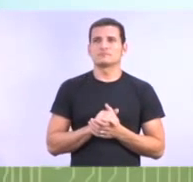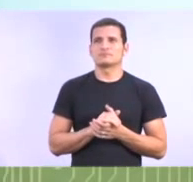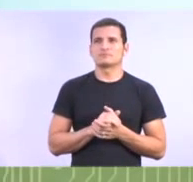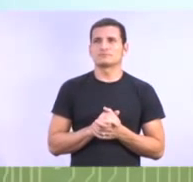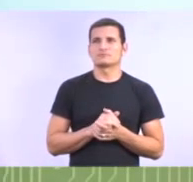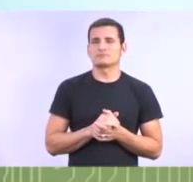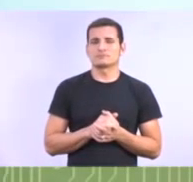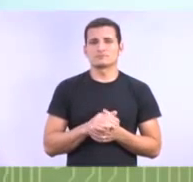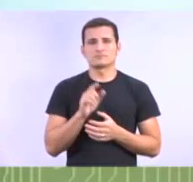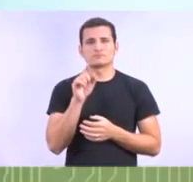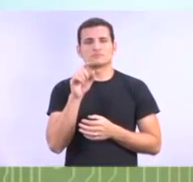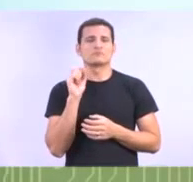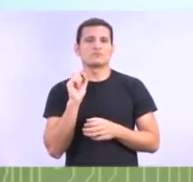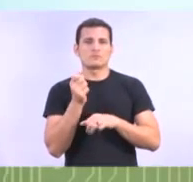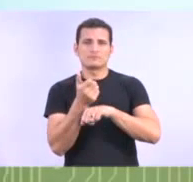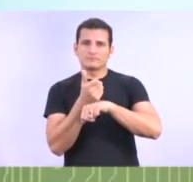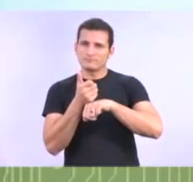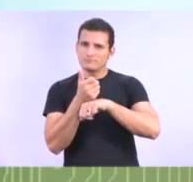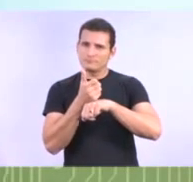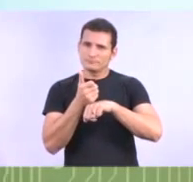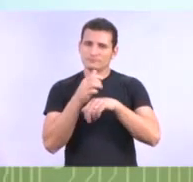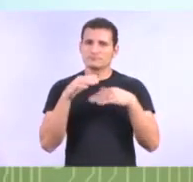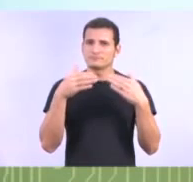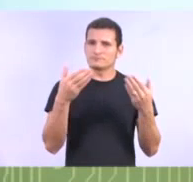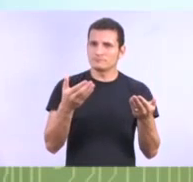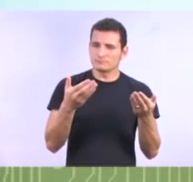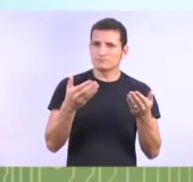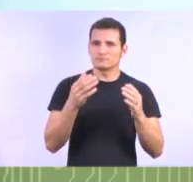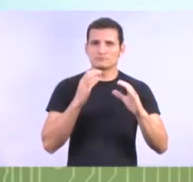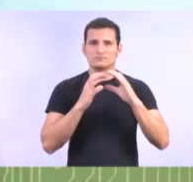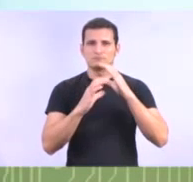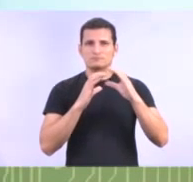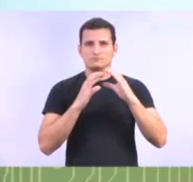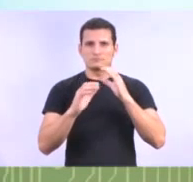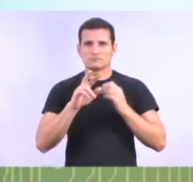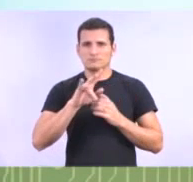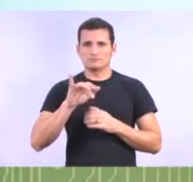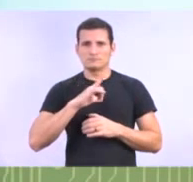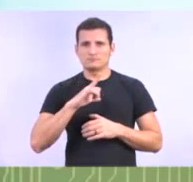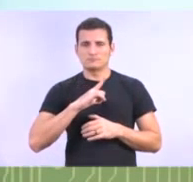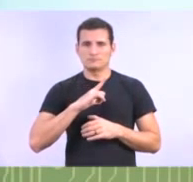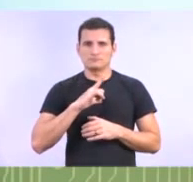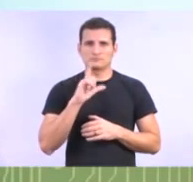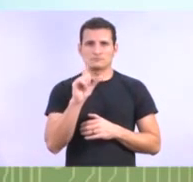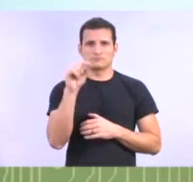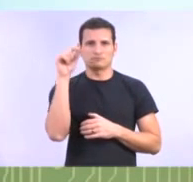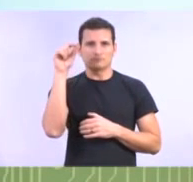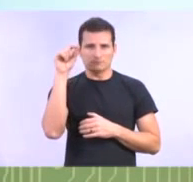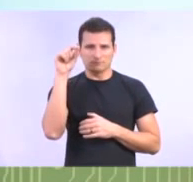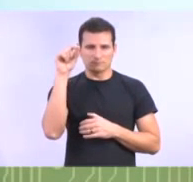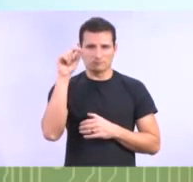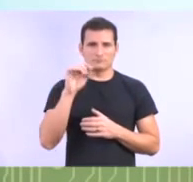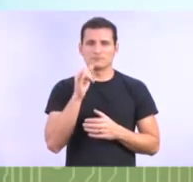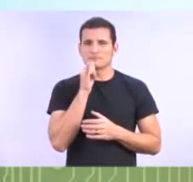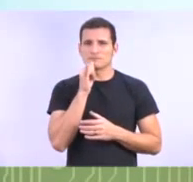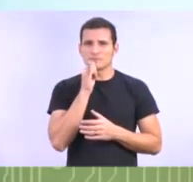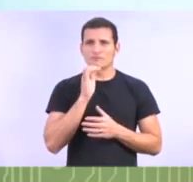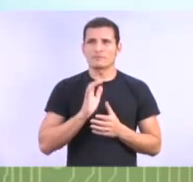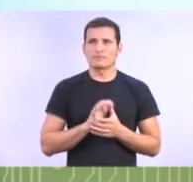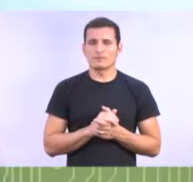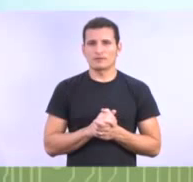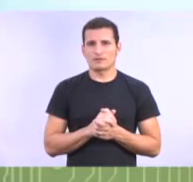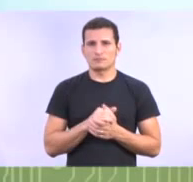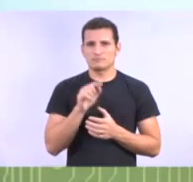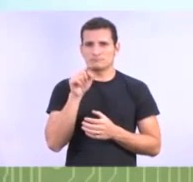Você priorizar que tipo de comunicação vai ter preferência perante as demais. Por exemplo, se